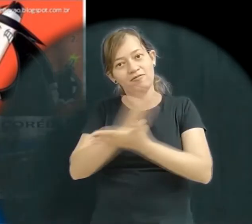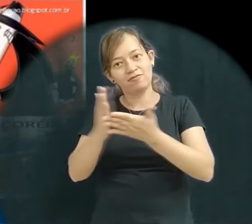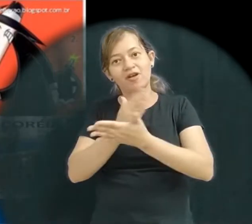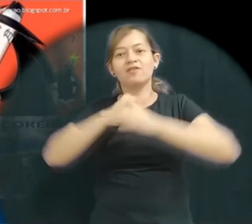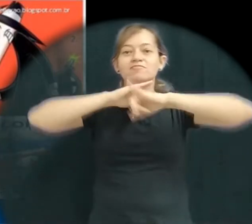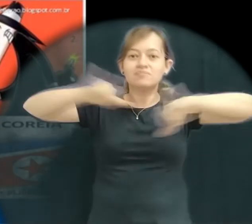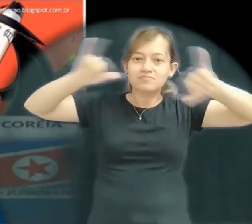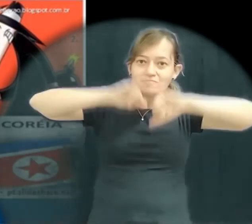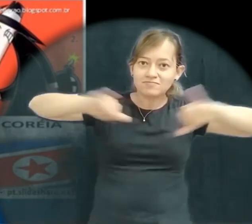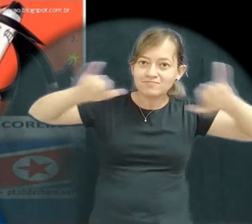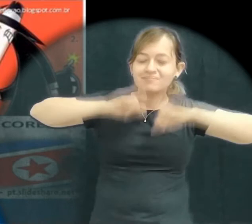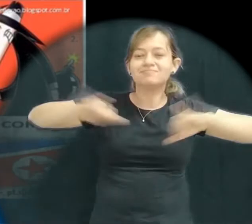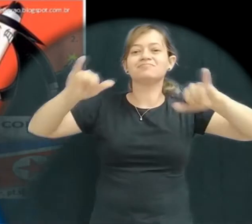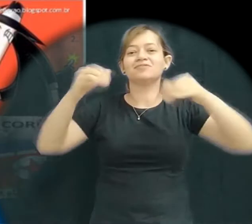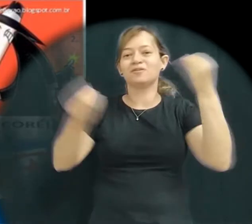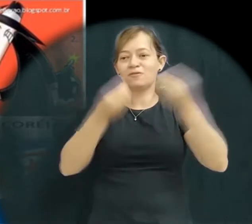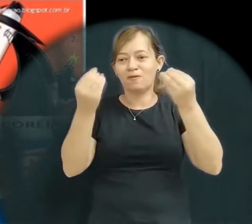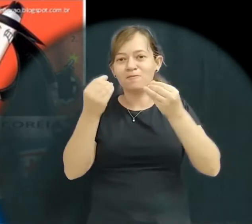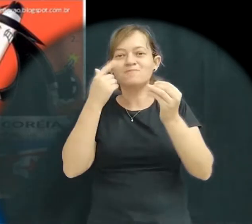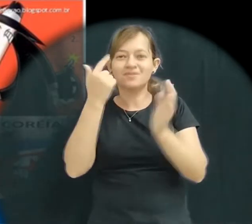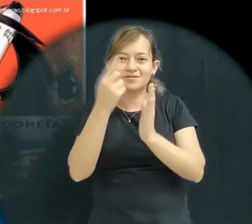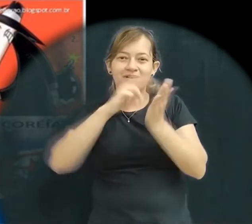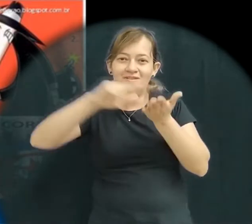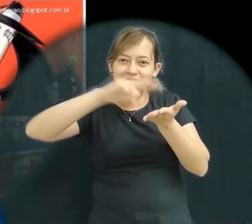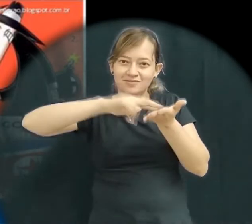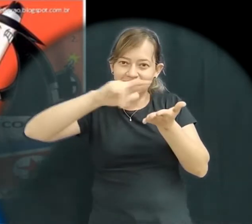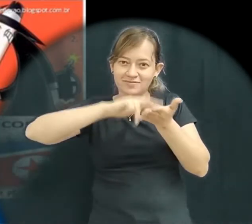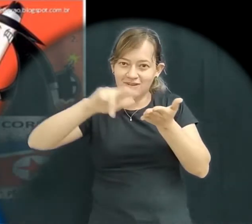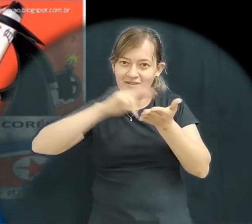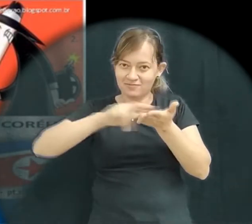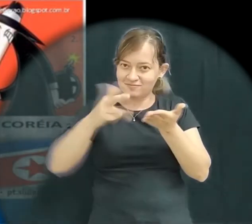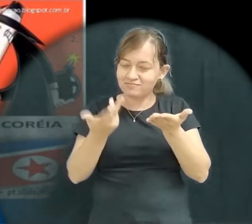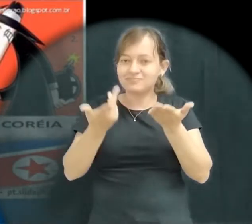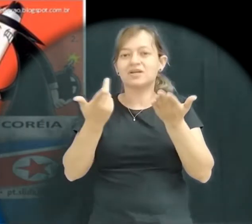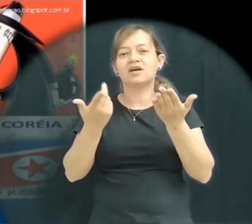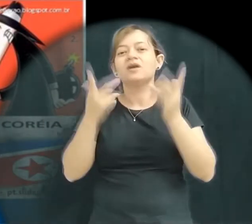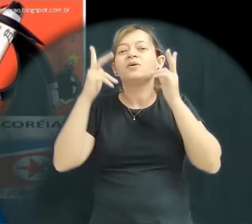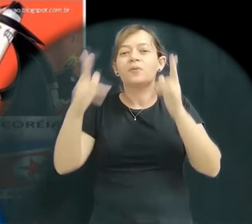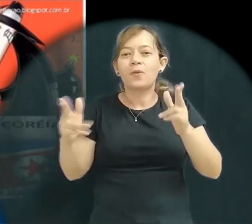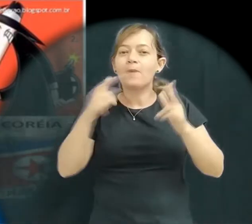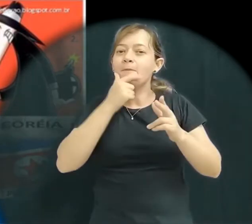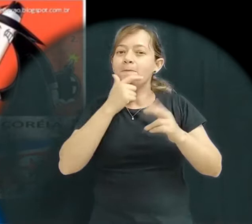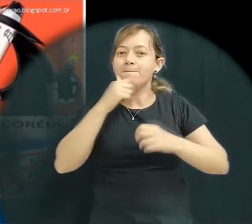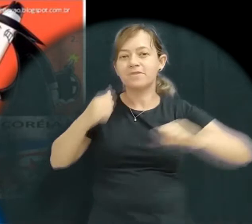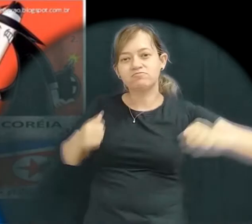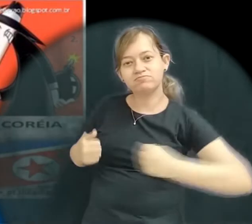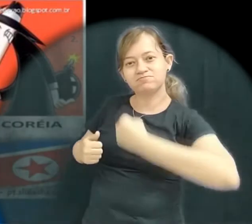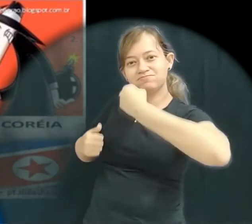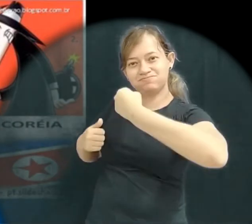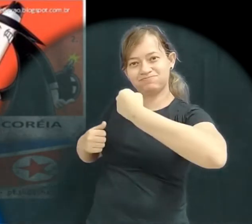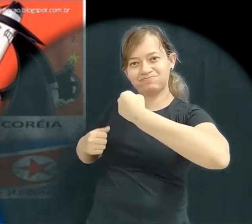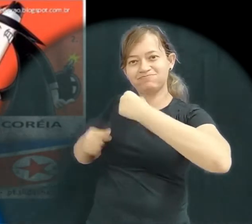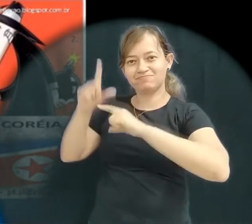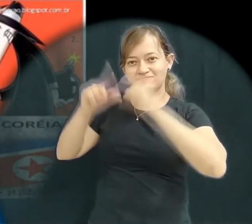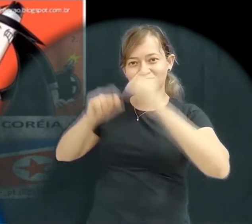utilizada de revista em quadrinhos, como o Capitão América, por exemplo, que é um símbolo tipicamente